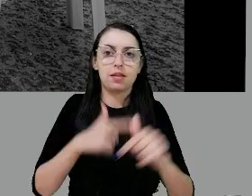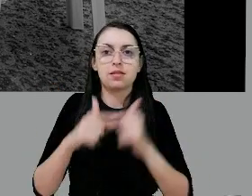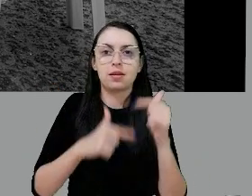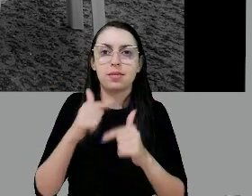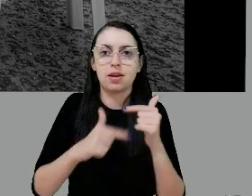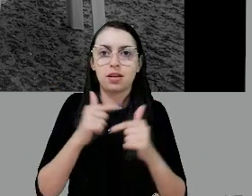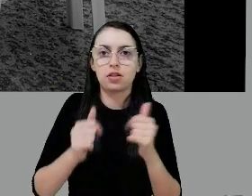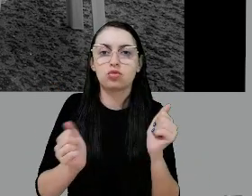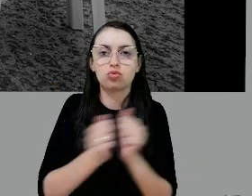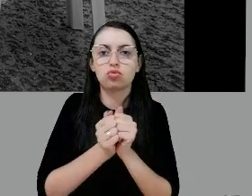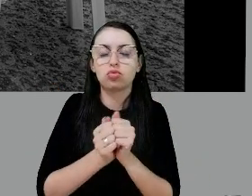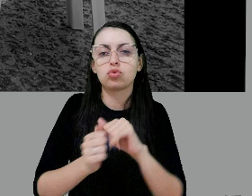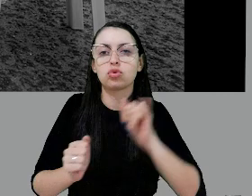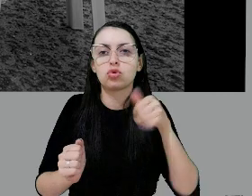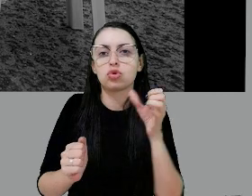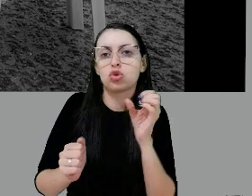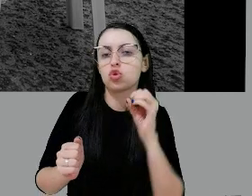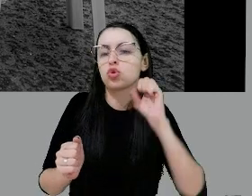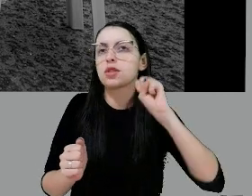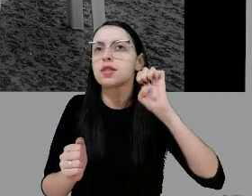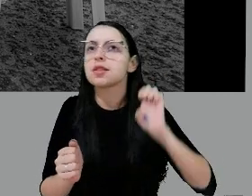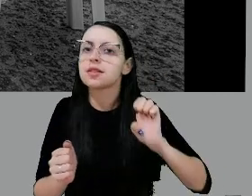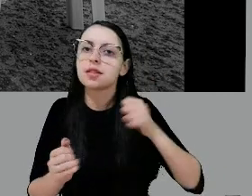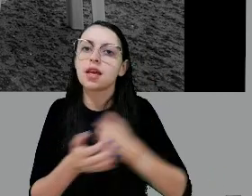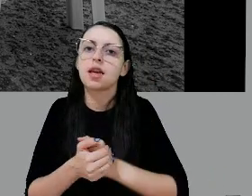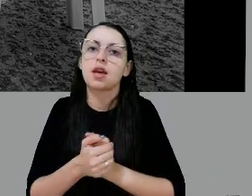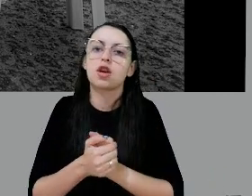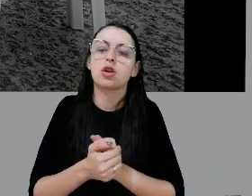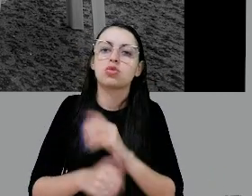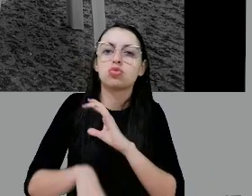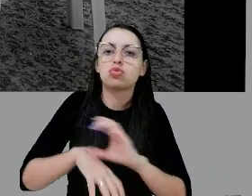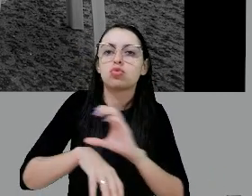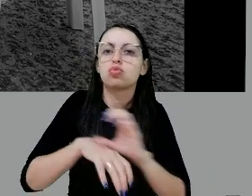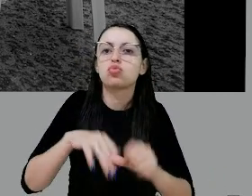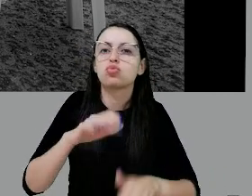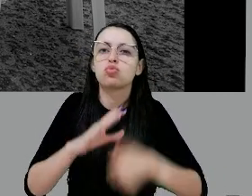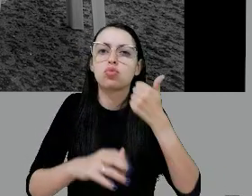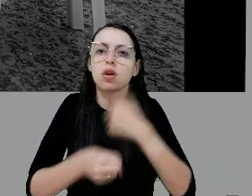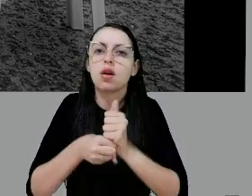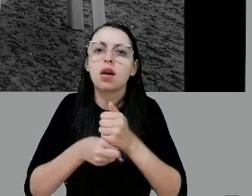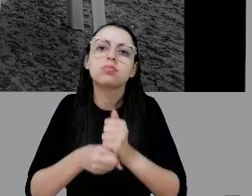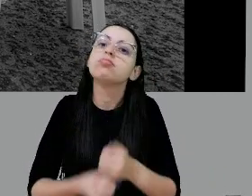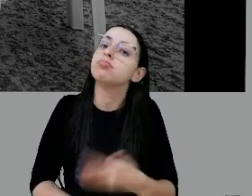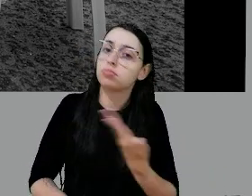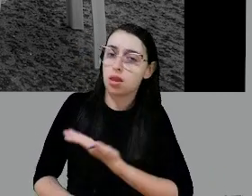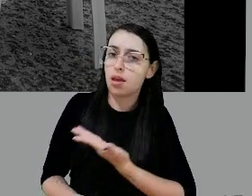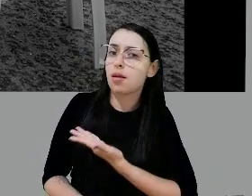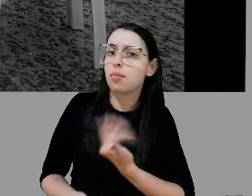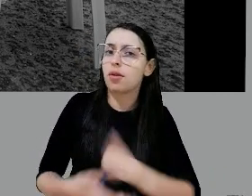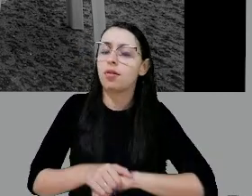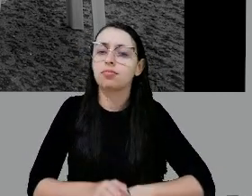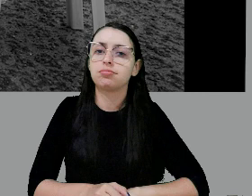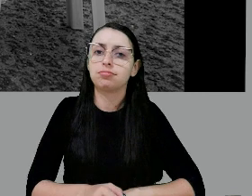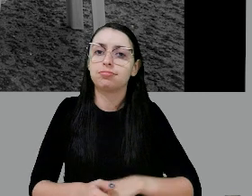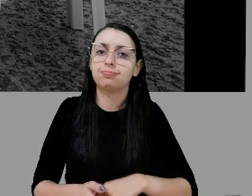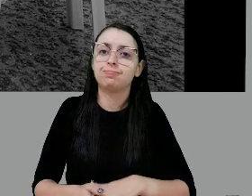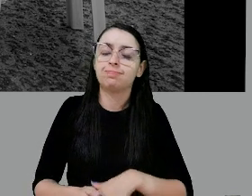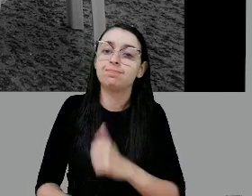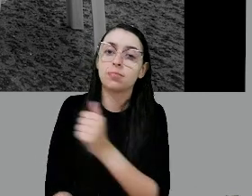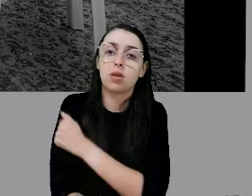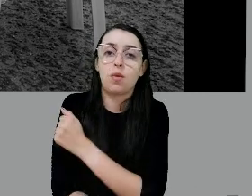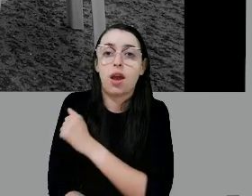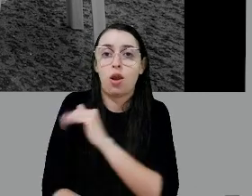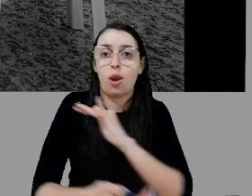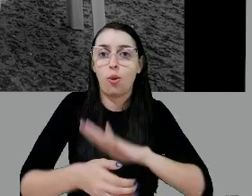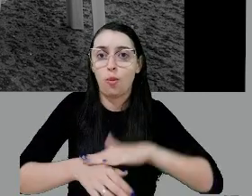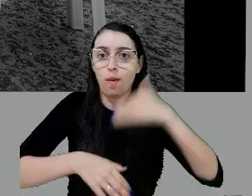trabalhando com o Dr. José Augusto, que nesse curso de 1 ano se tornou um amigo, mais do que um aluno, se é que